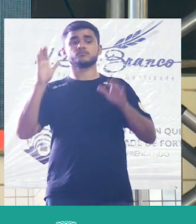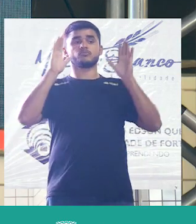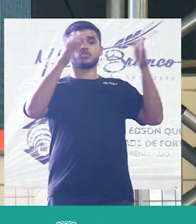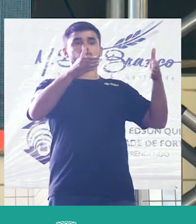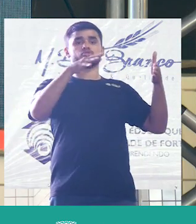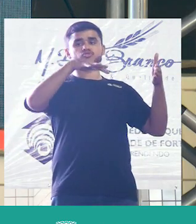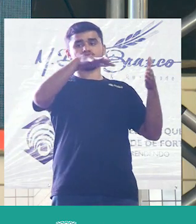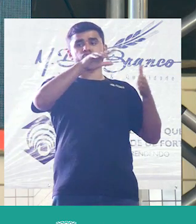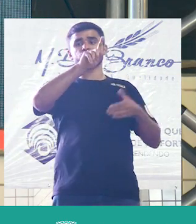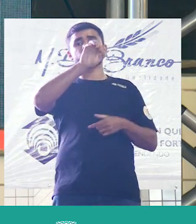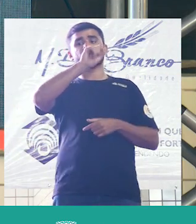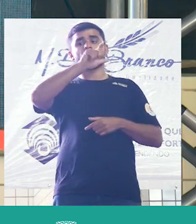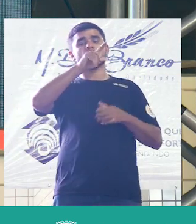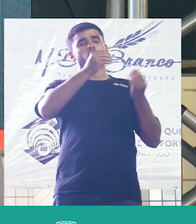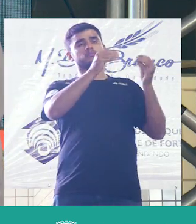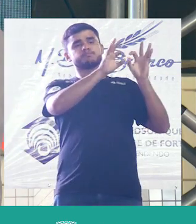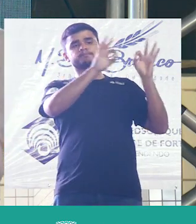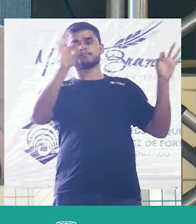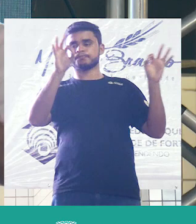geral.